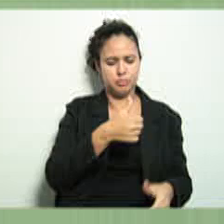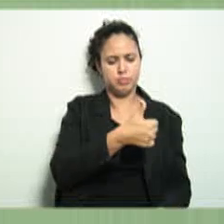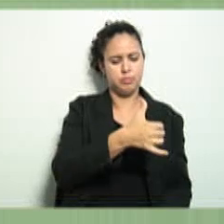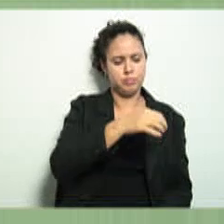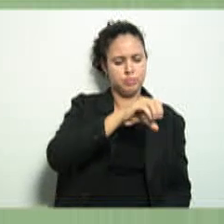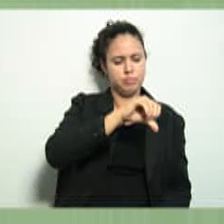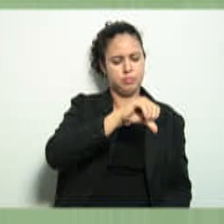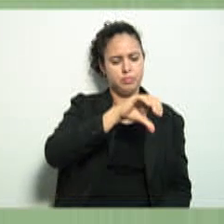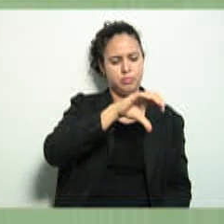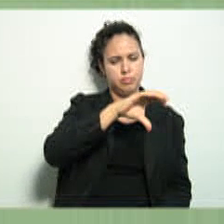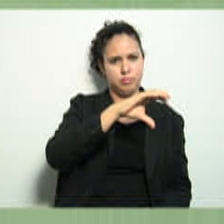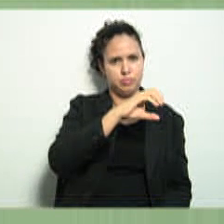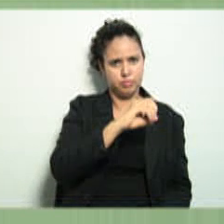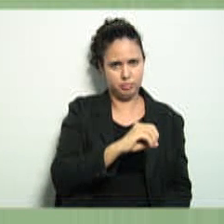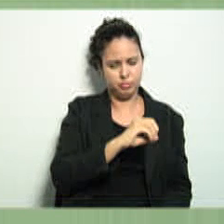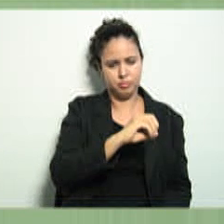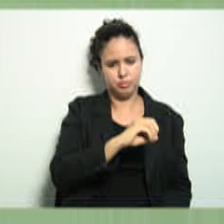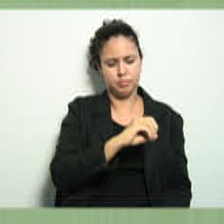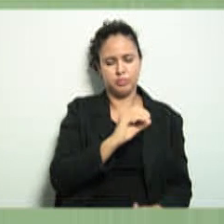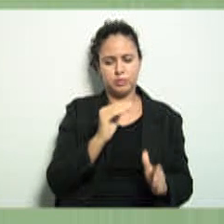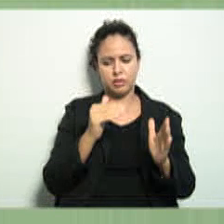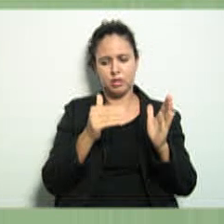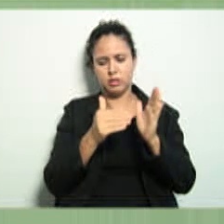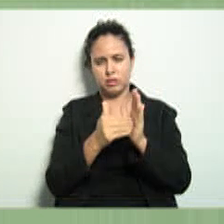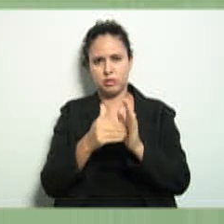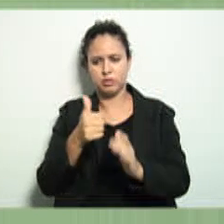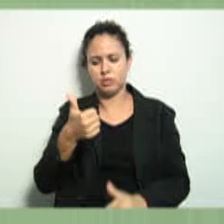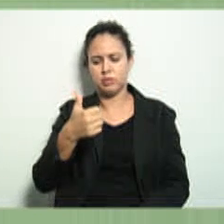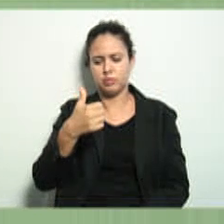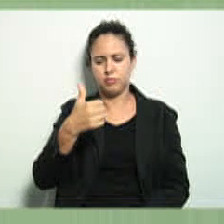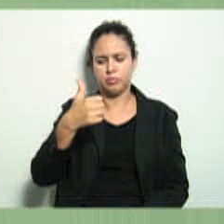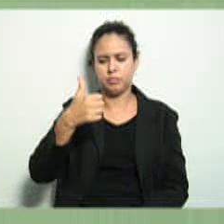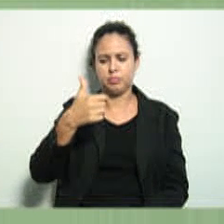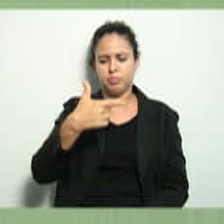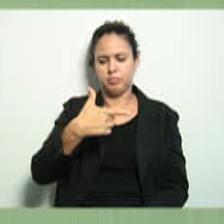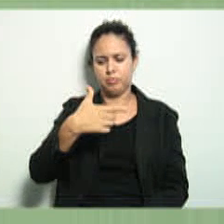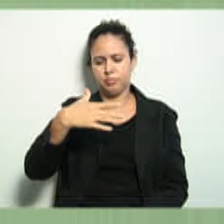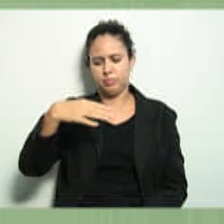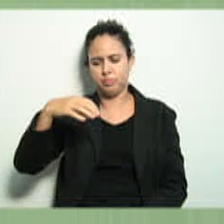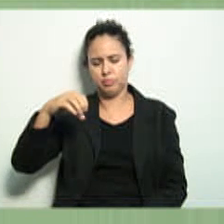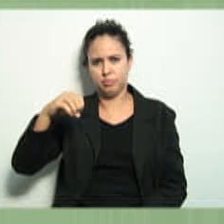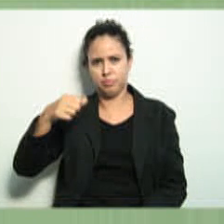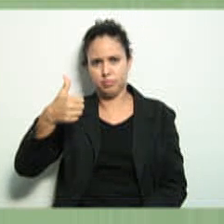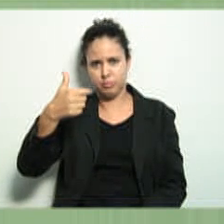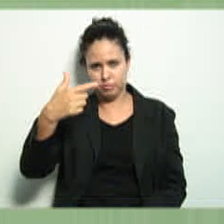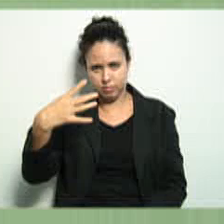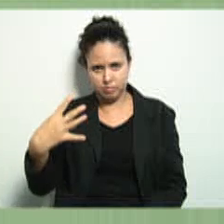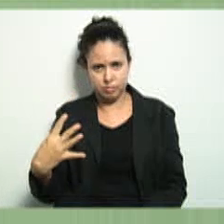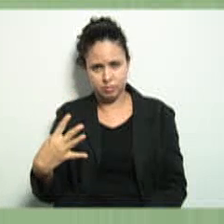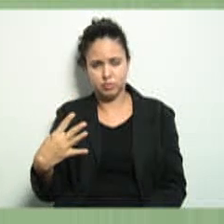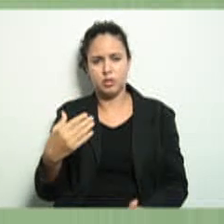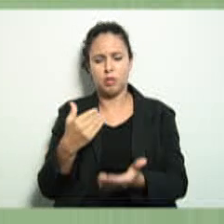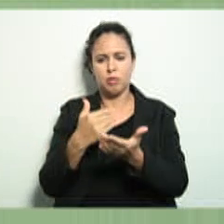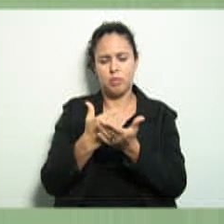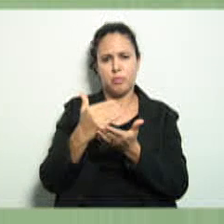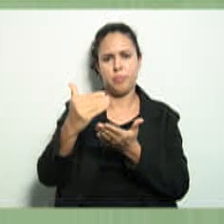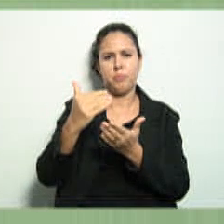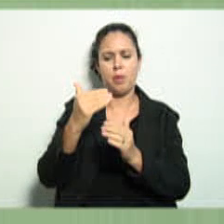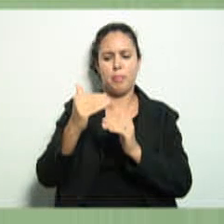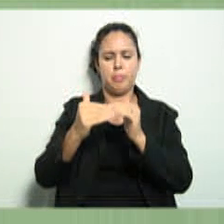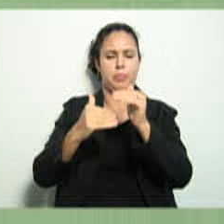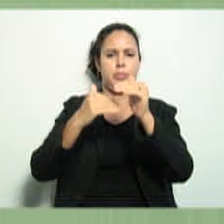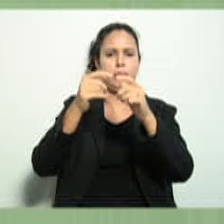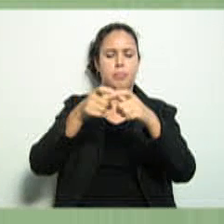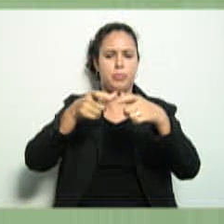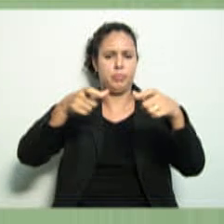2014. Mas ainda tem o leite também, que é uma produção que aumentou 400%,